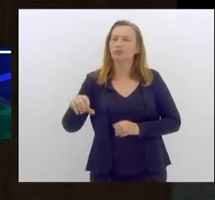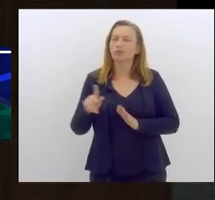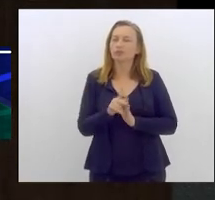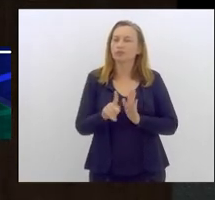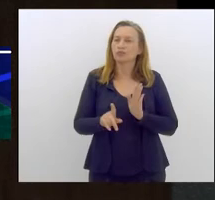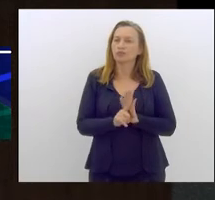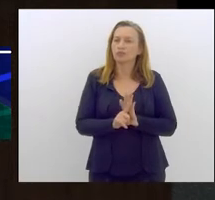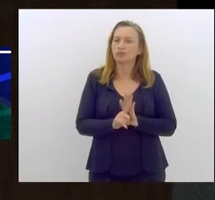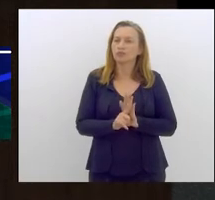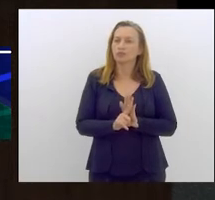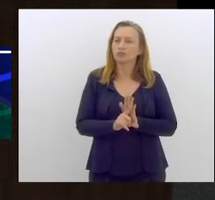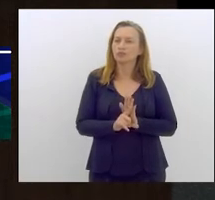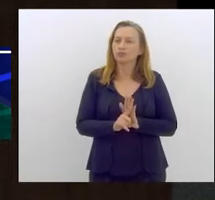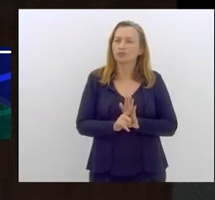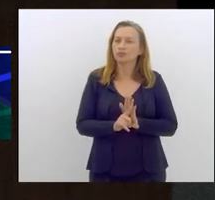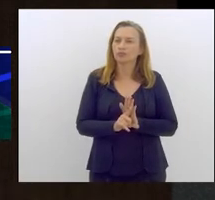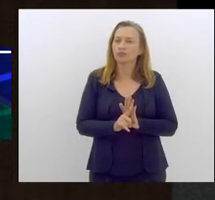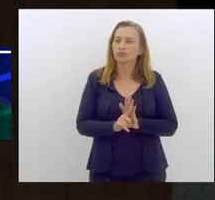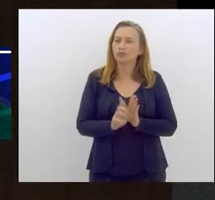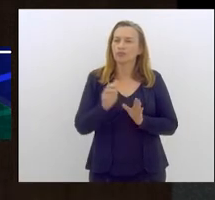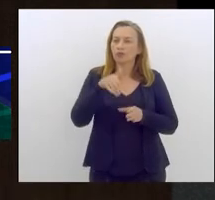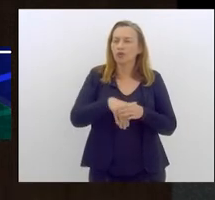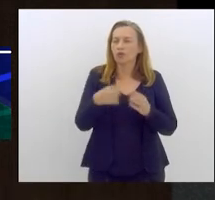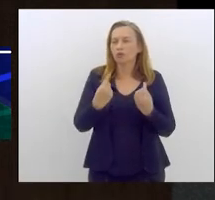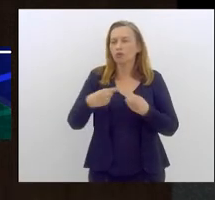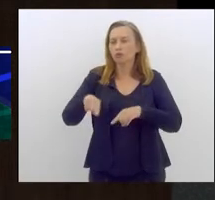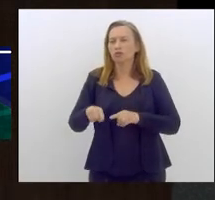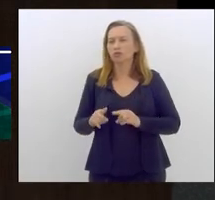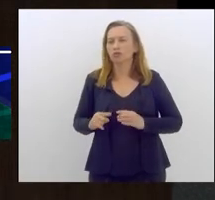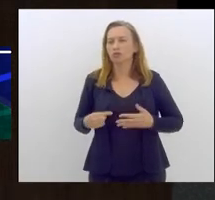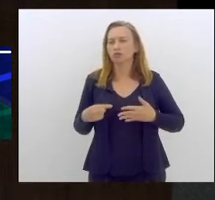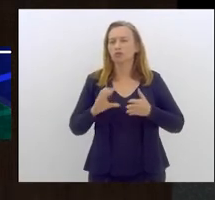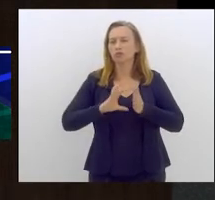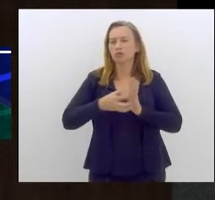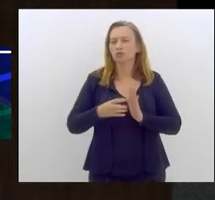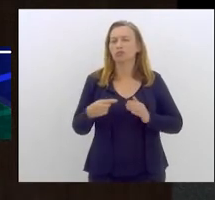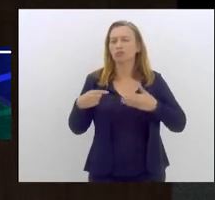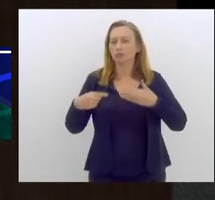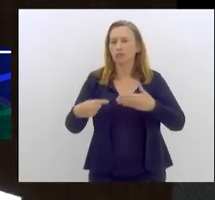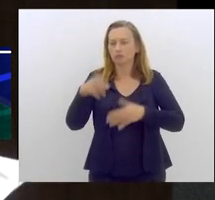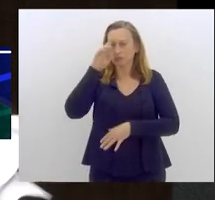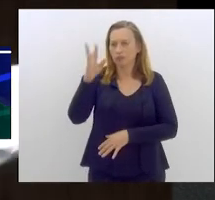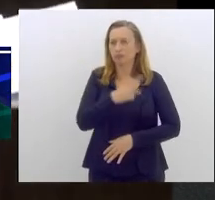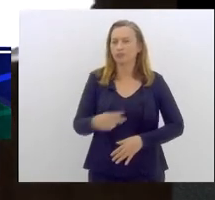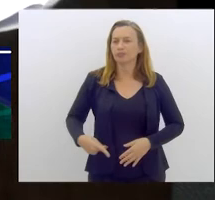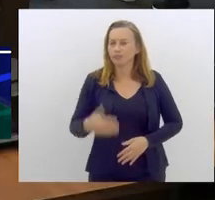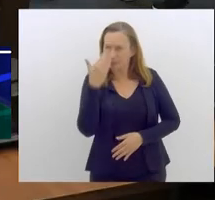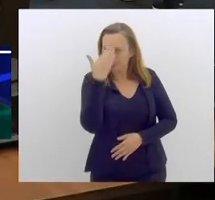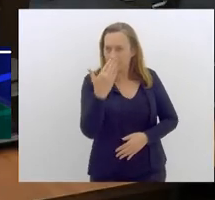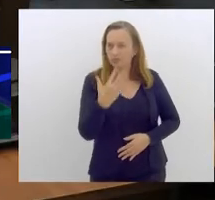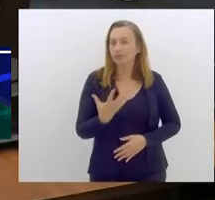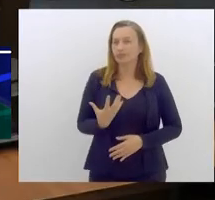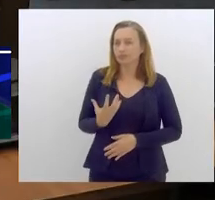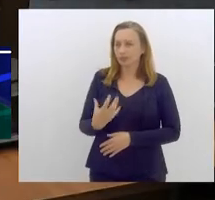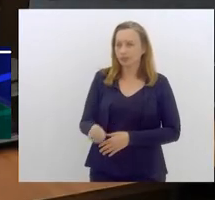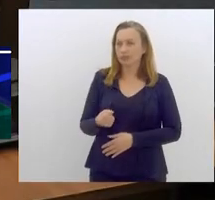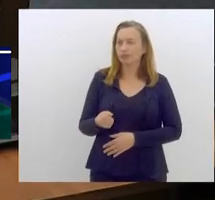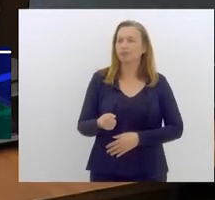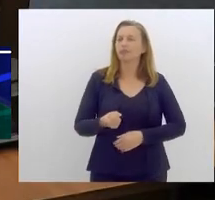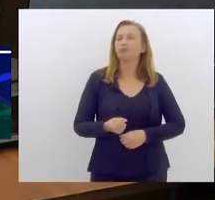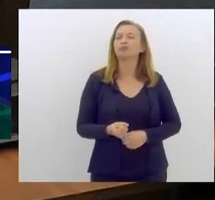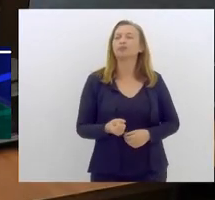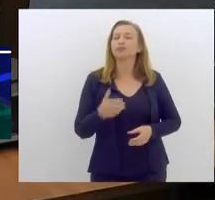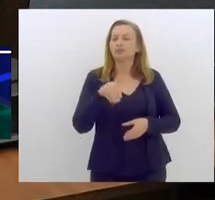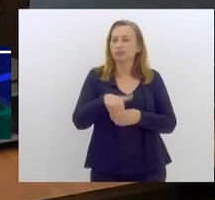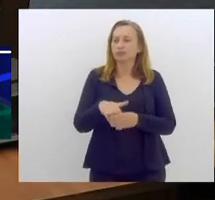2019, colocar o voto contrário da bancada do PSOL, senhora presidenta. Muito obrigada. Consignada aí a